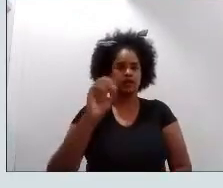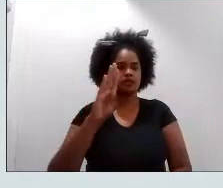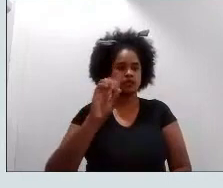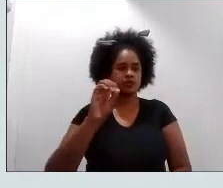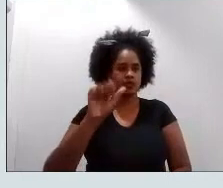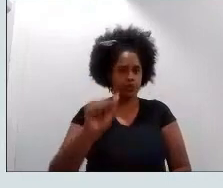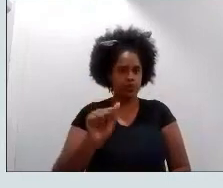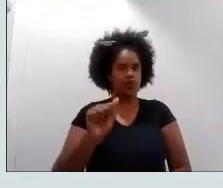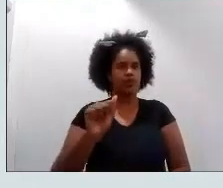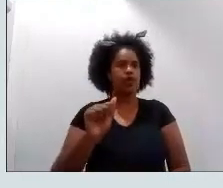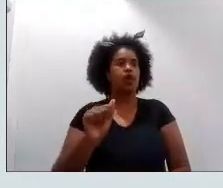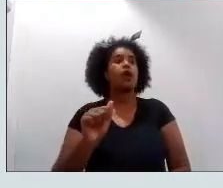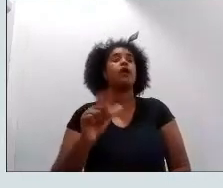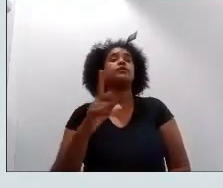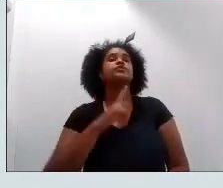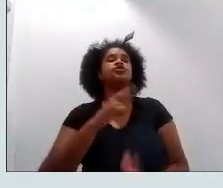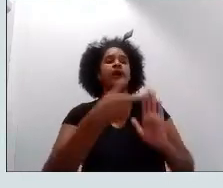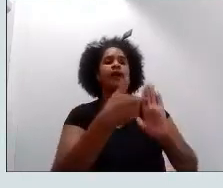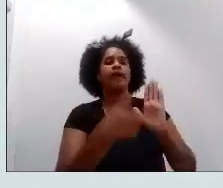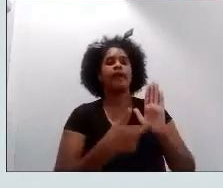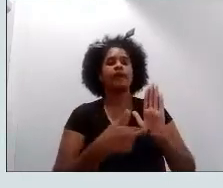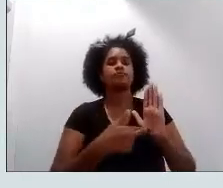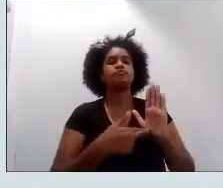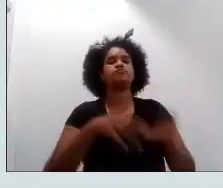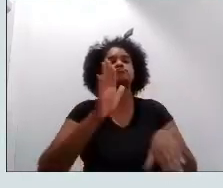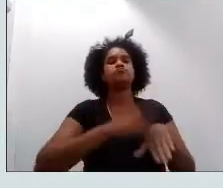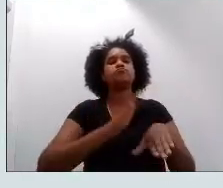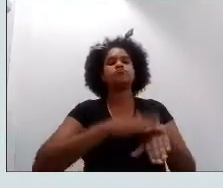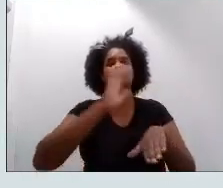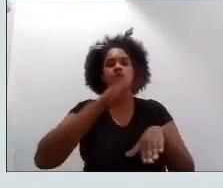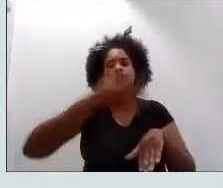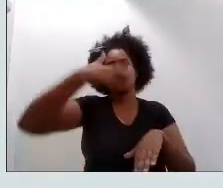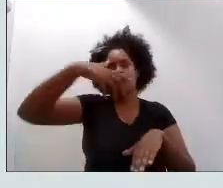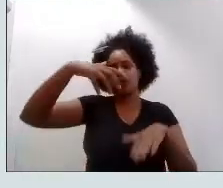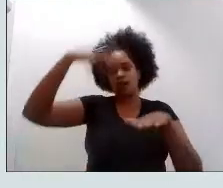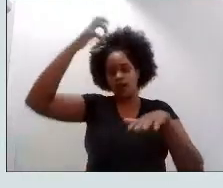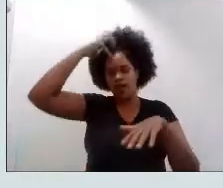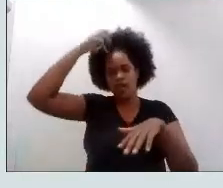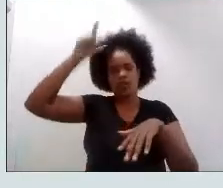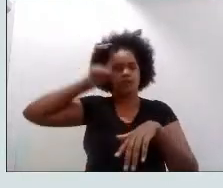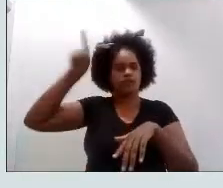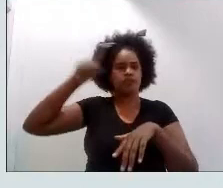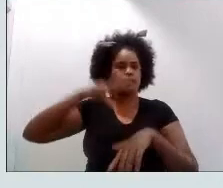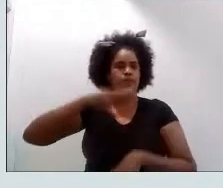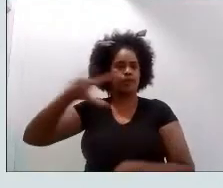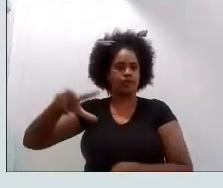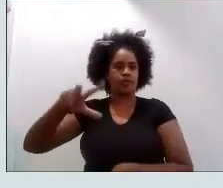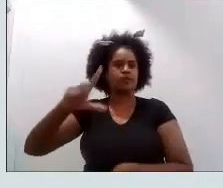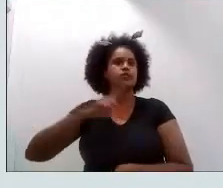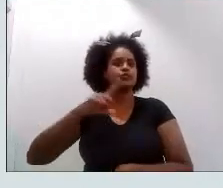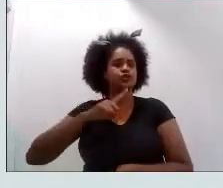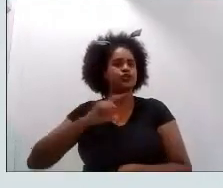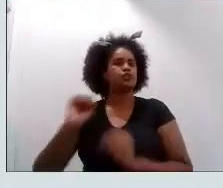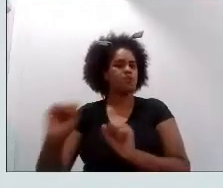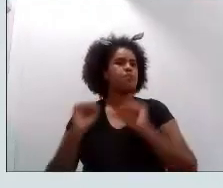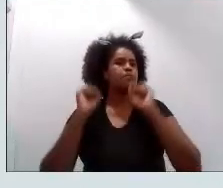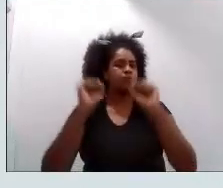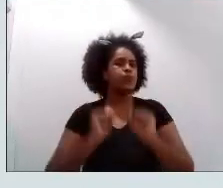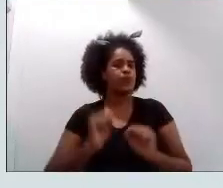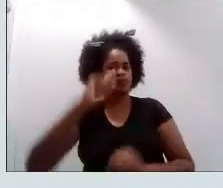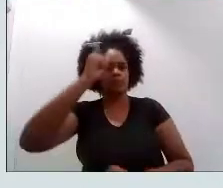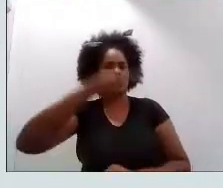em que a coroa portuguesa ela vai ter poder de determinar quem são os bispos, os padres,